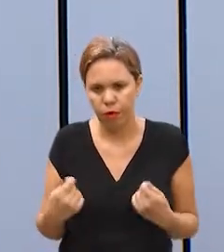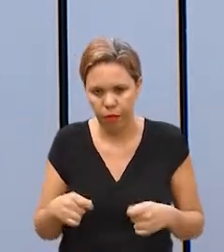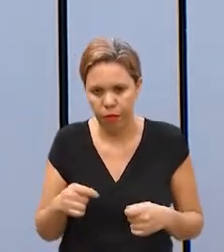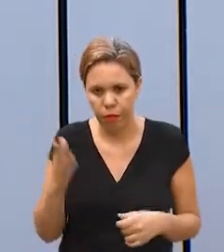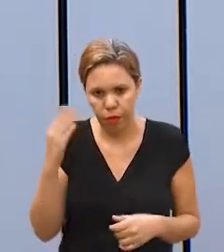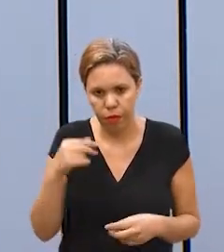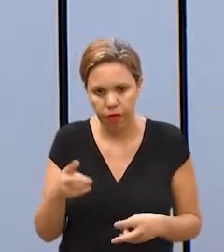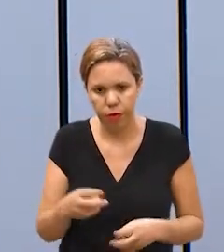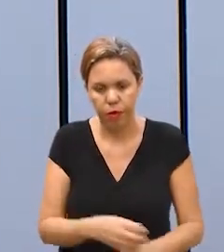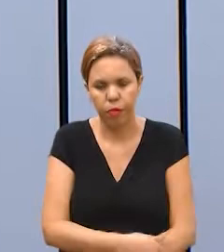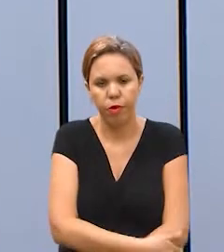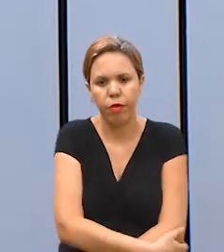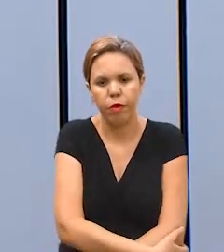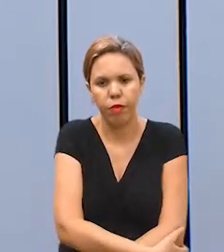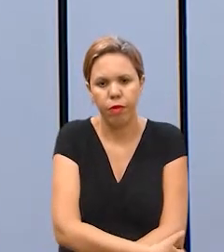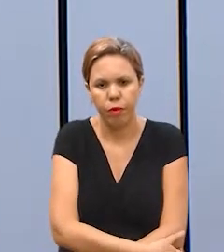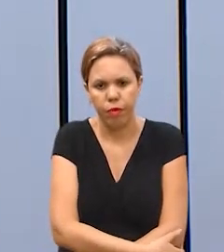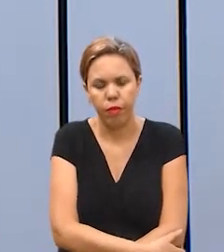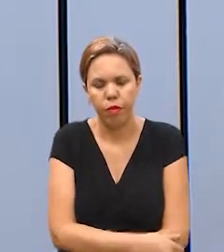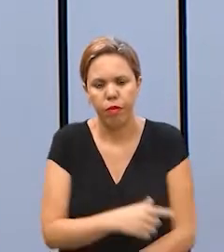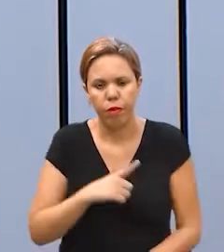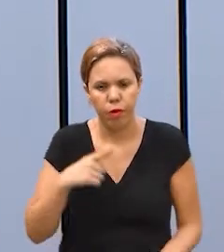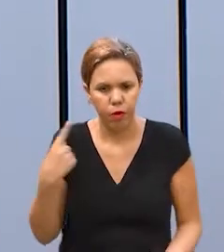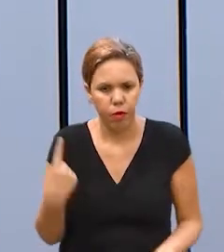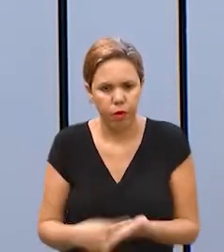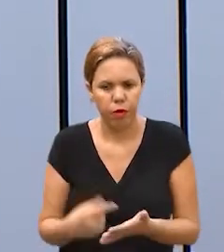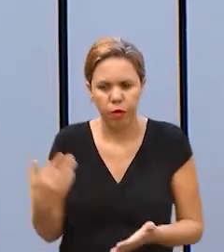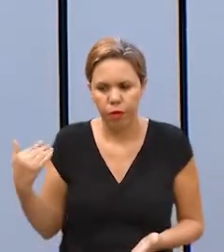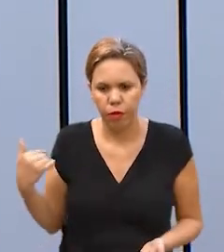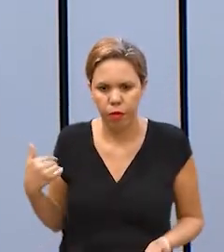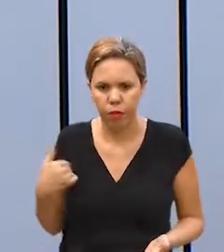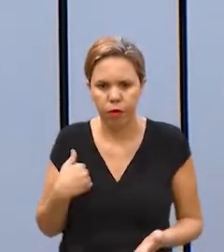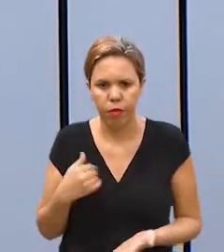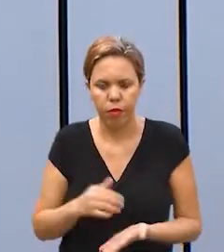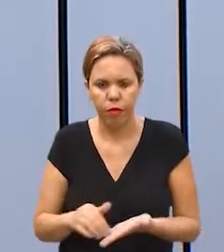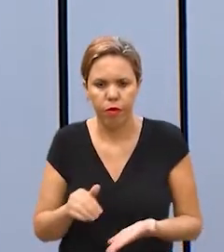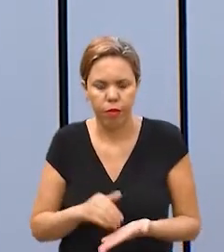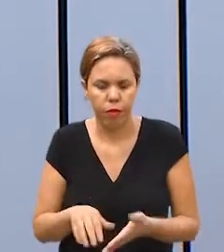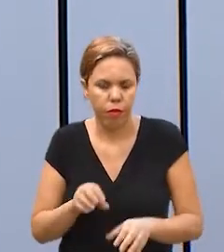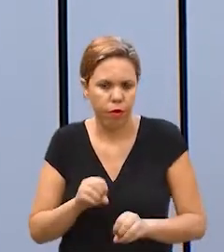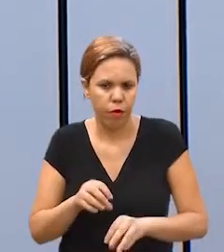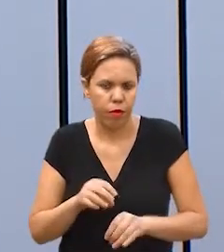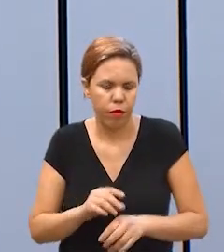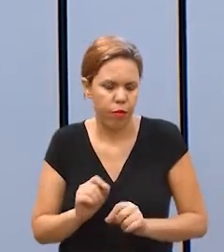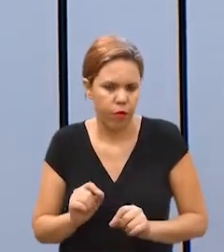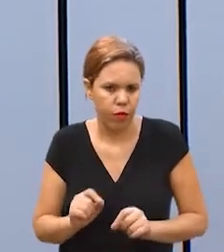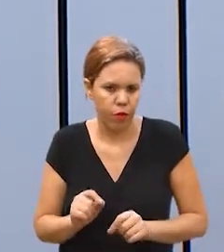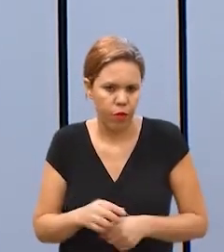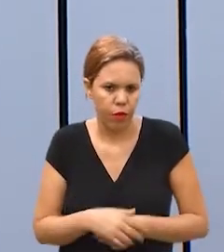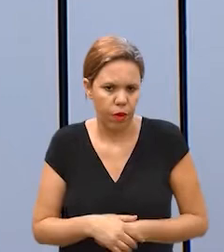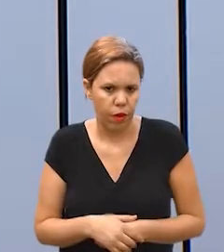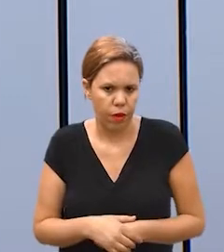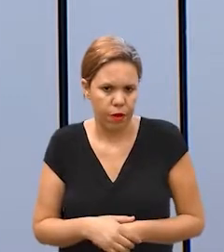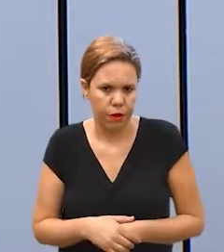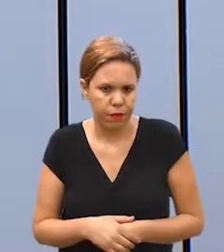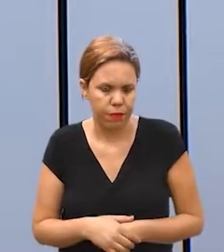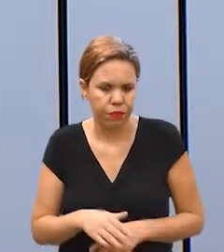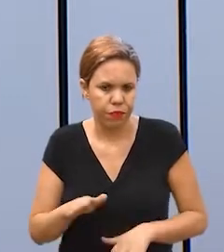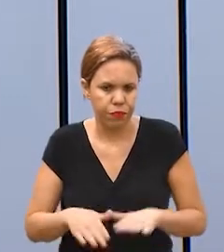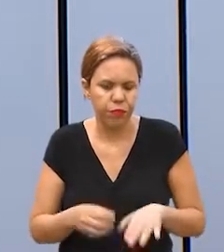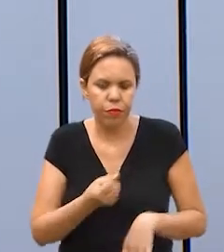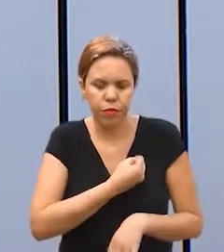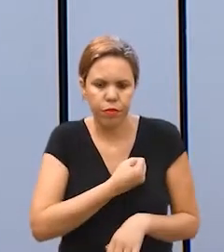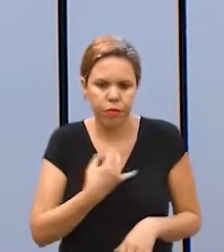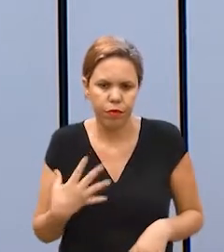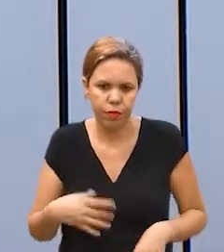tem que ser levado em consideração. E a gente teve um compromisso na ocasião da Secretaria Municipal que, conforme